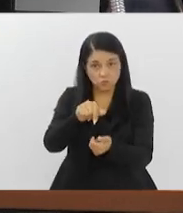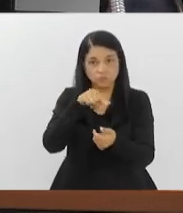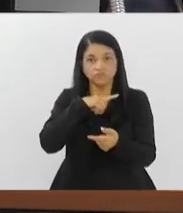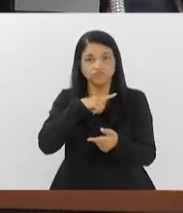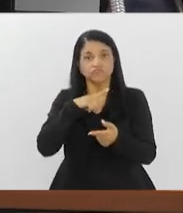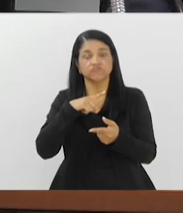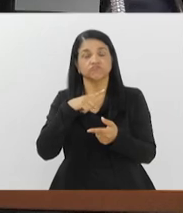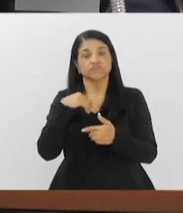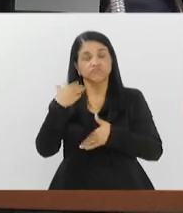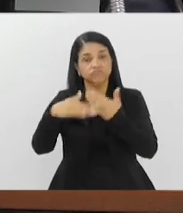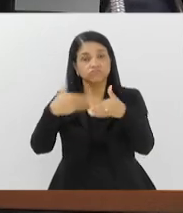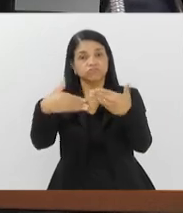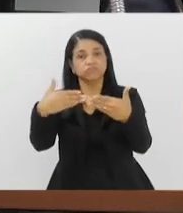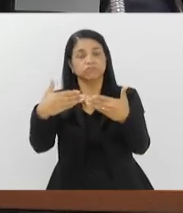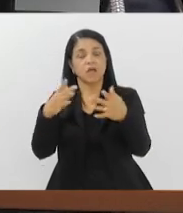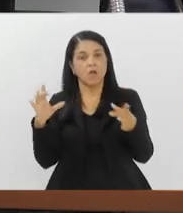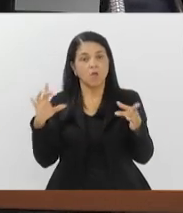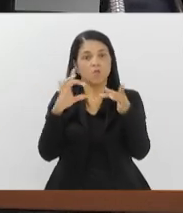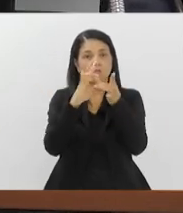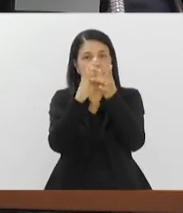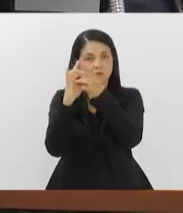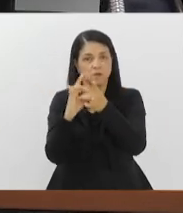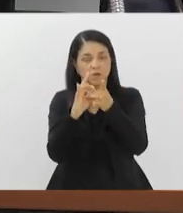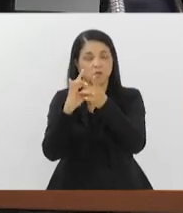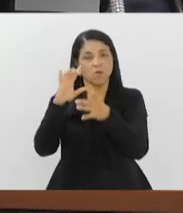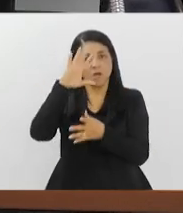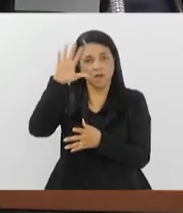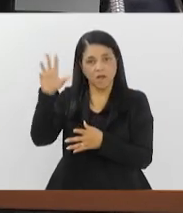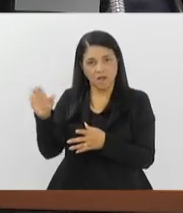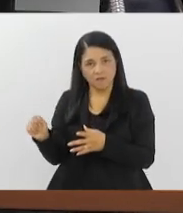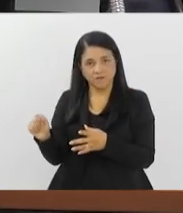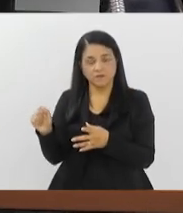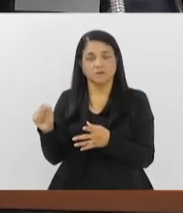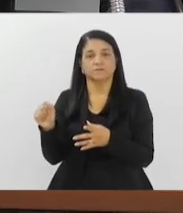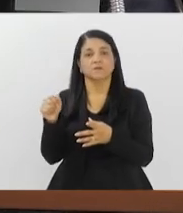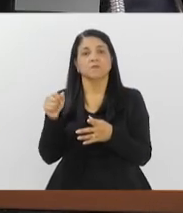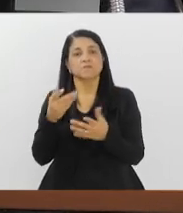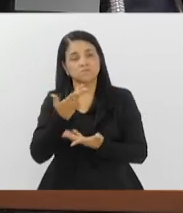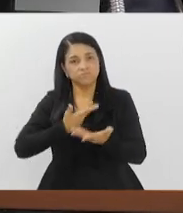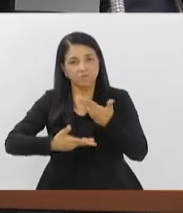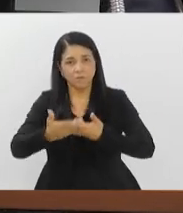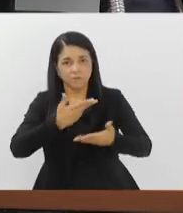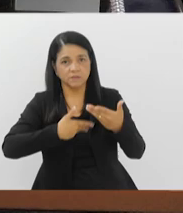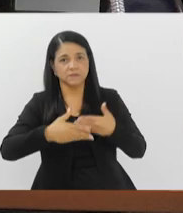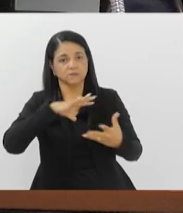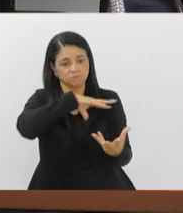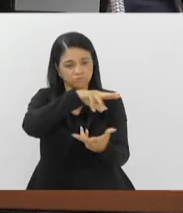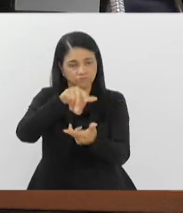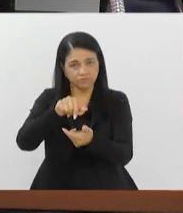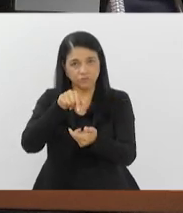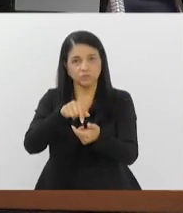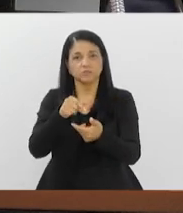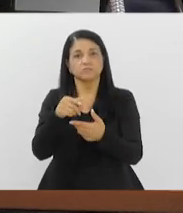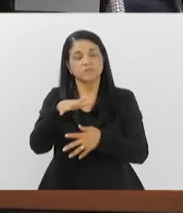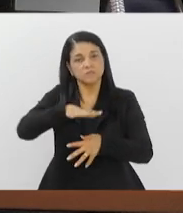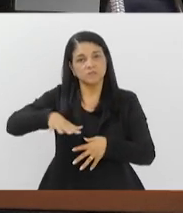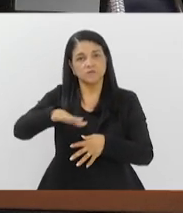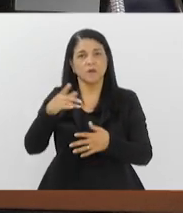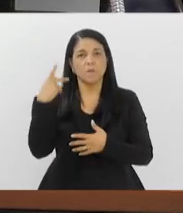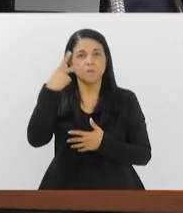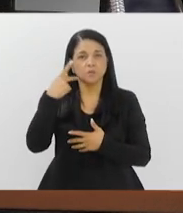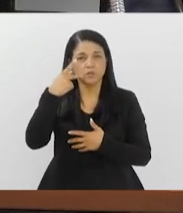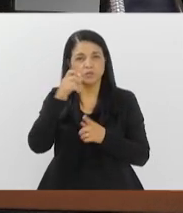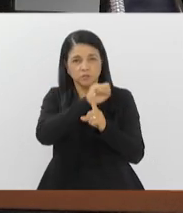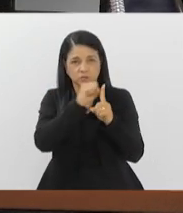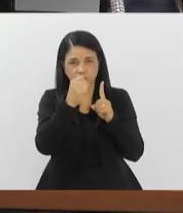avanço, para trabalhar o avanço e a união entre África e sua diáspora, por meio da cooperação internacional, nas esferas políticas, econômica e social.